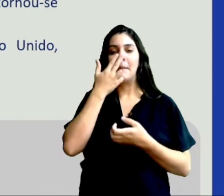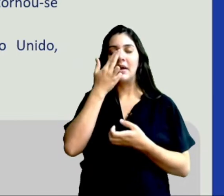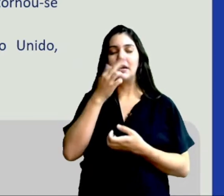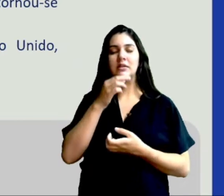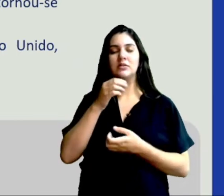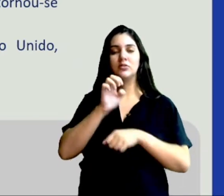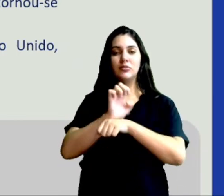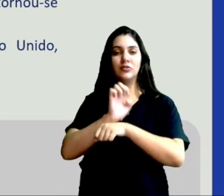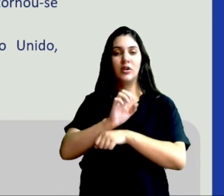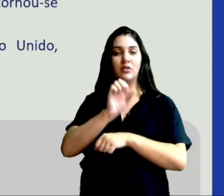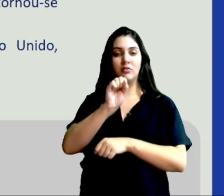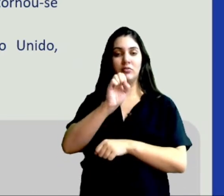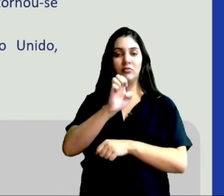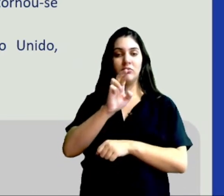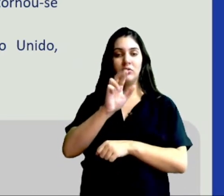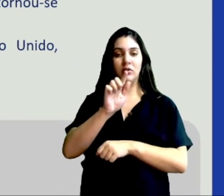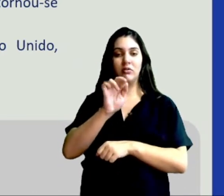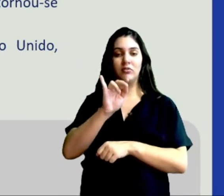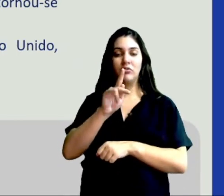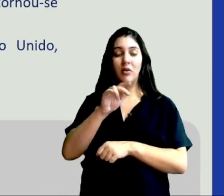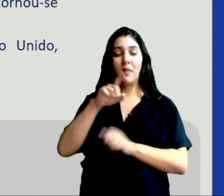estado brasileiro, tem